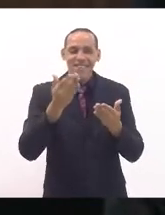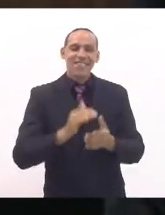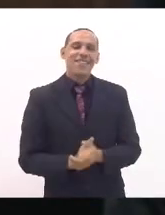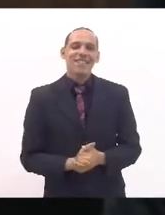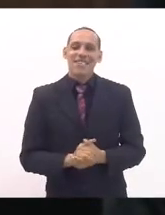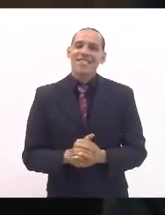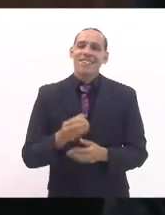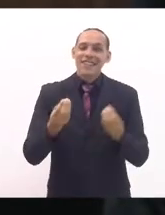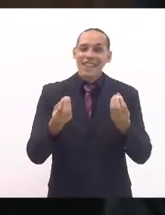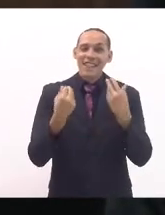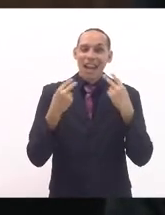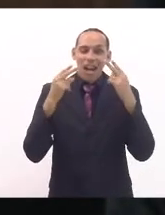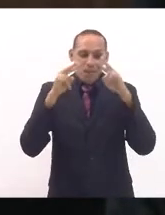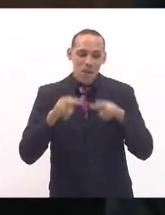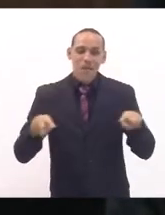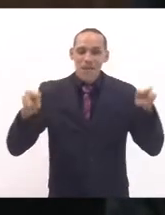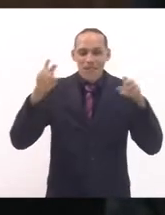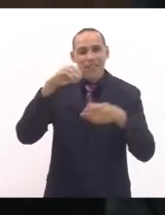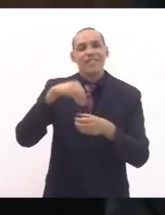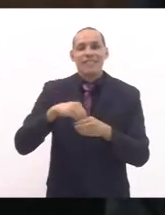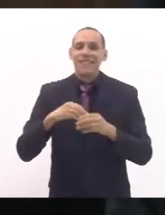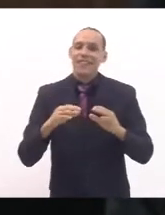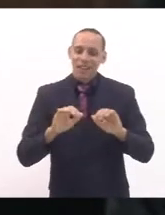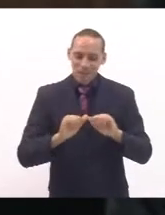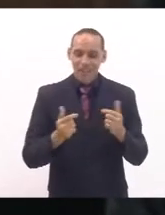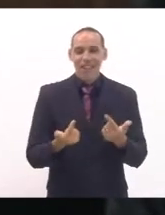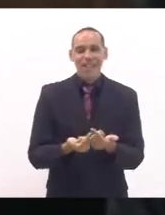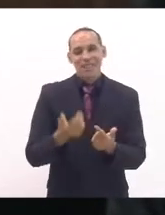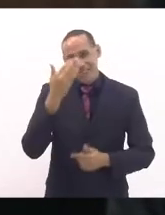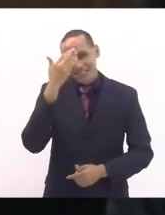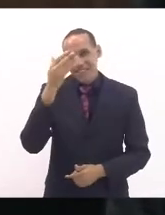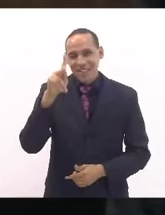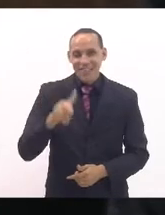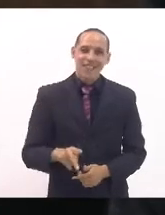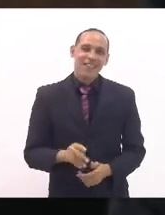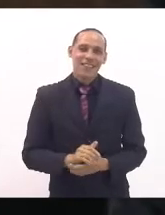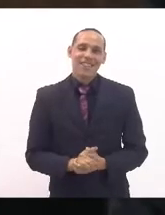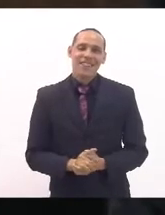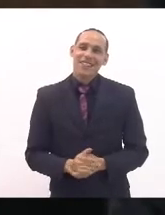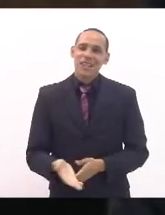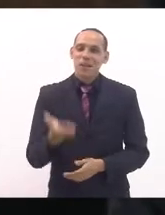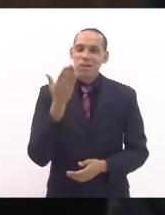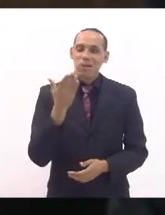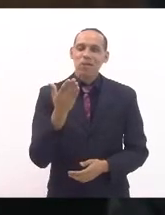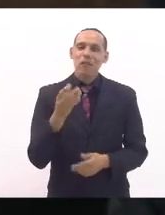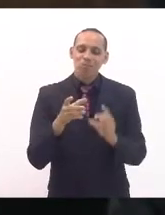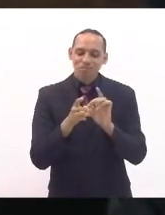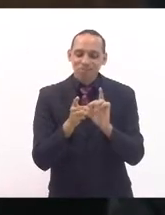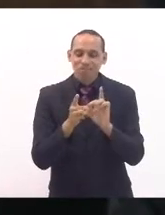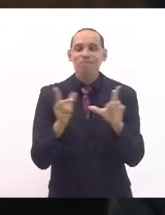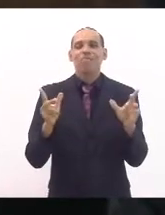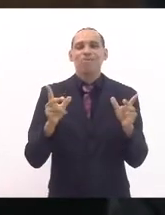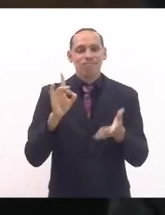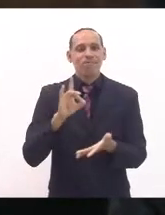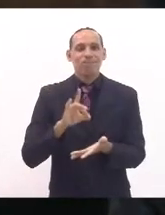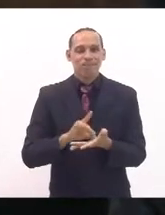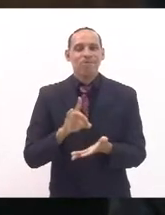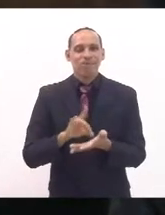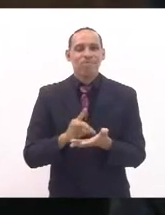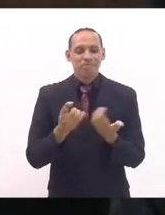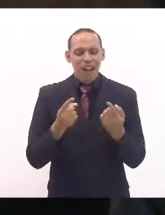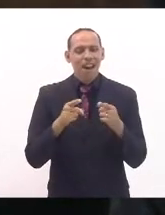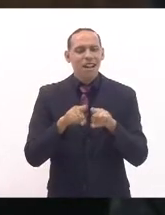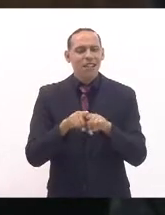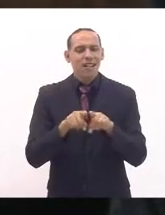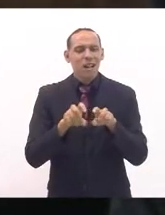nos dar essa visibilidade aqui nessa casa. Obrigada, presidente. O senhor tem sido muito democrático, muito parceiro